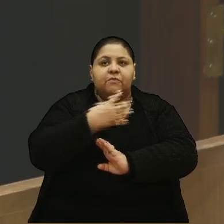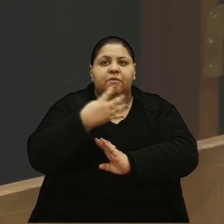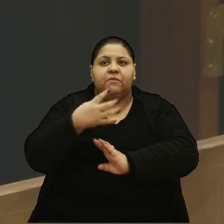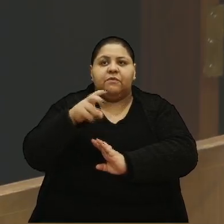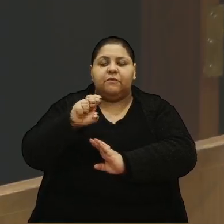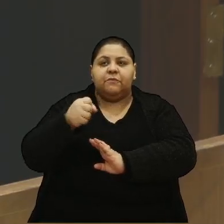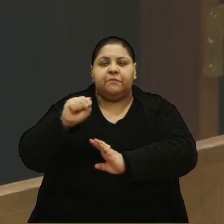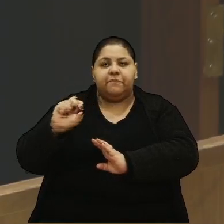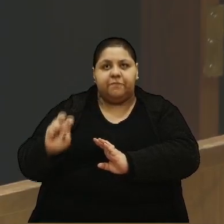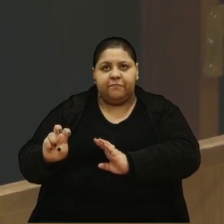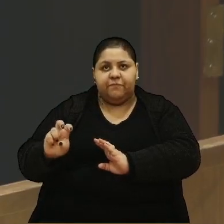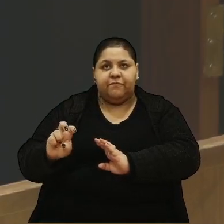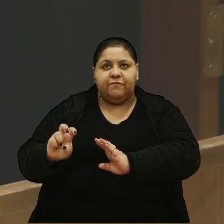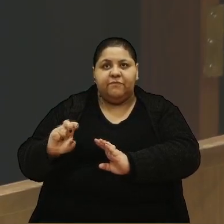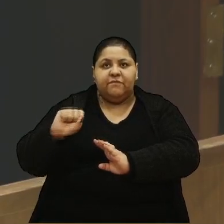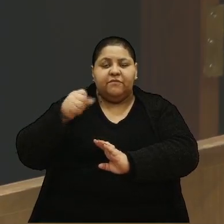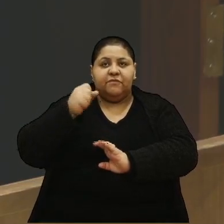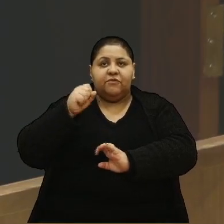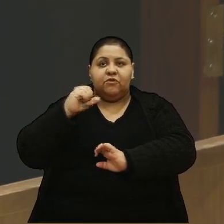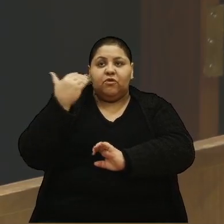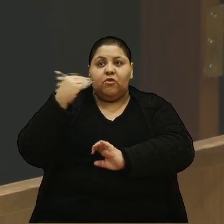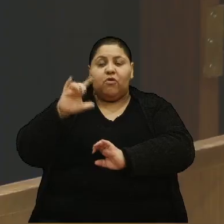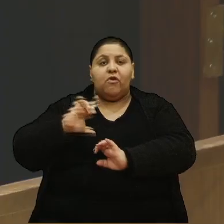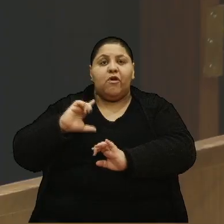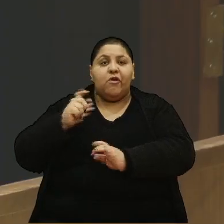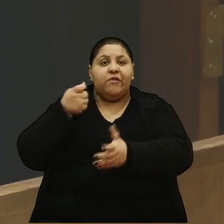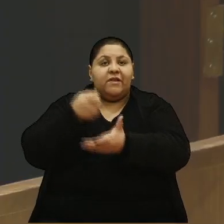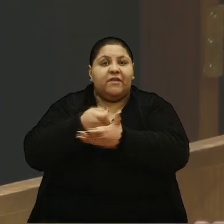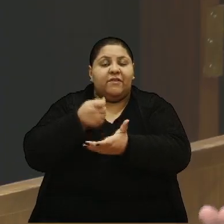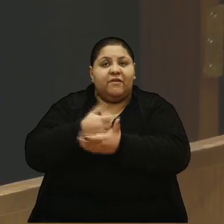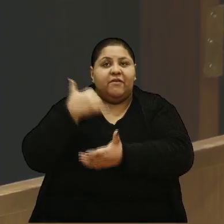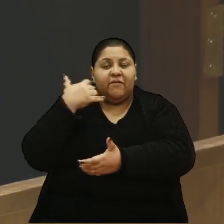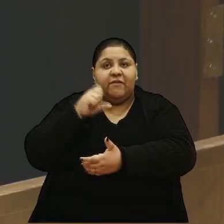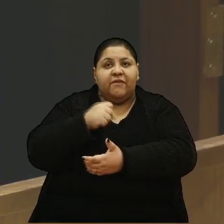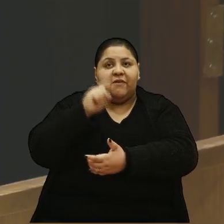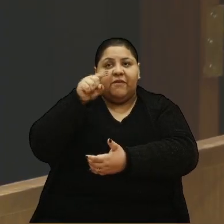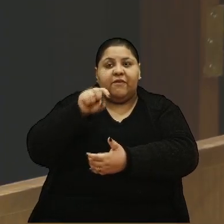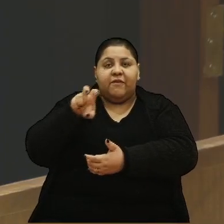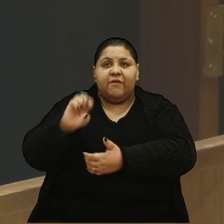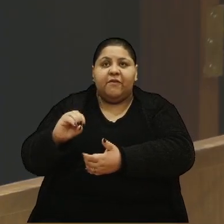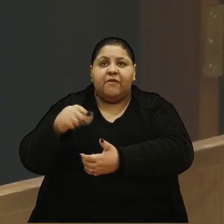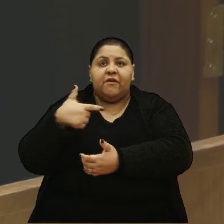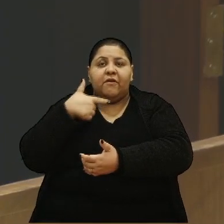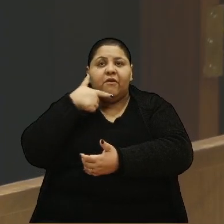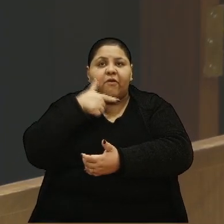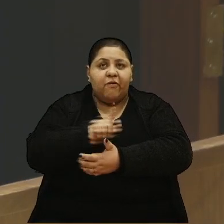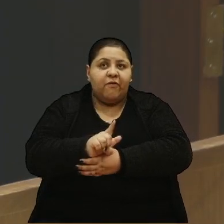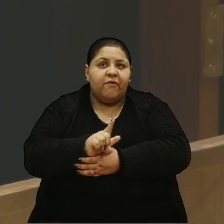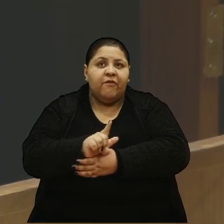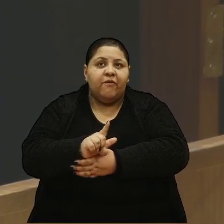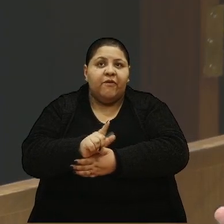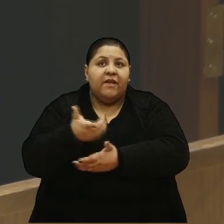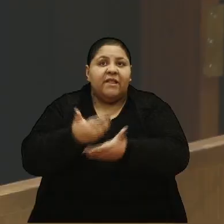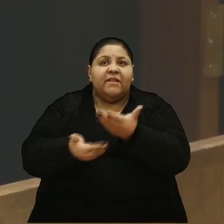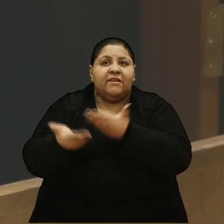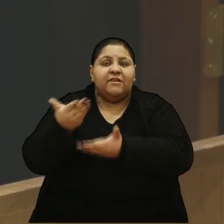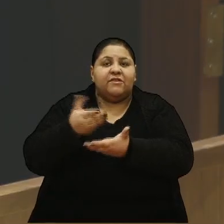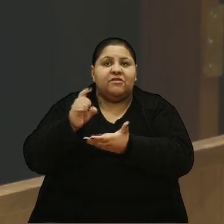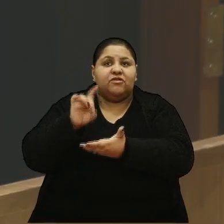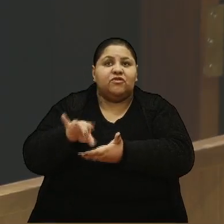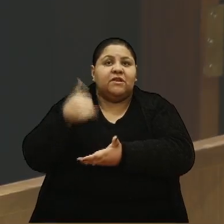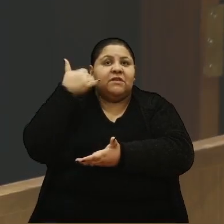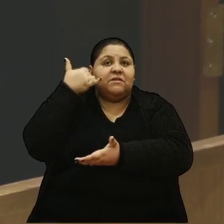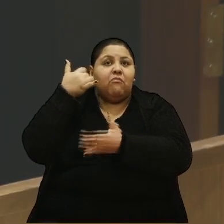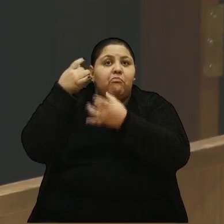3290-4485, desde as 8h30 eu estou tentando ligar. Às 8h50 eu consegui atendimento, só que a ligação